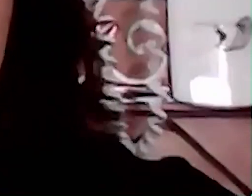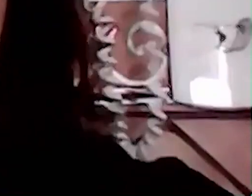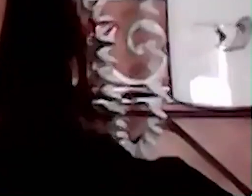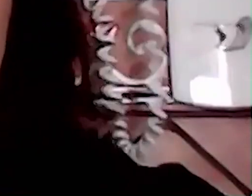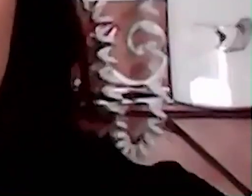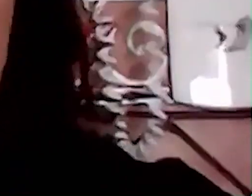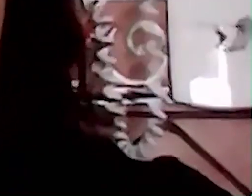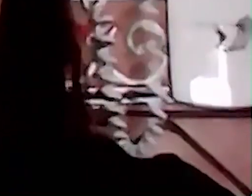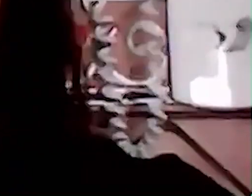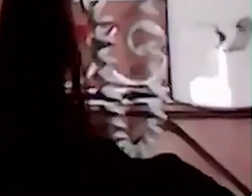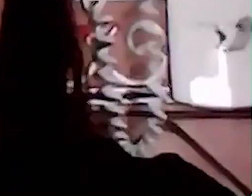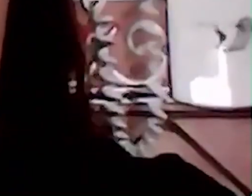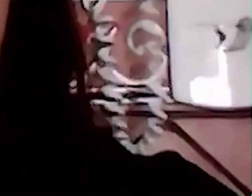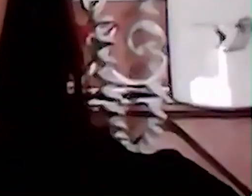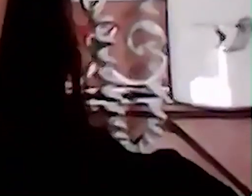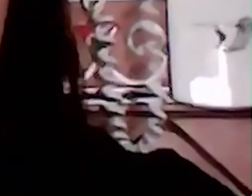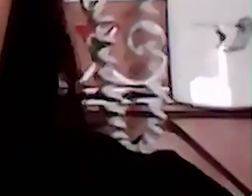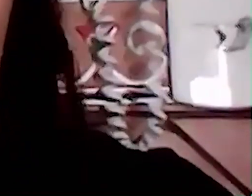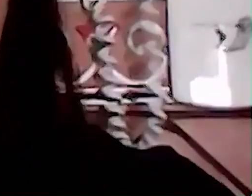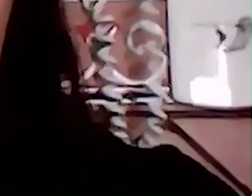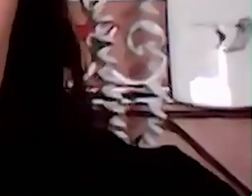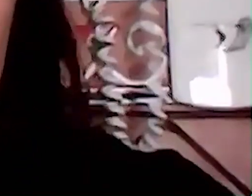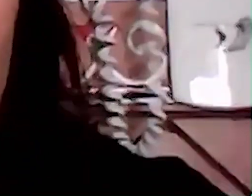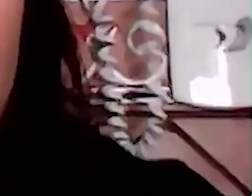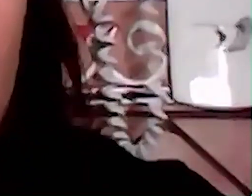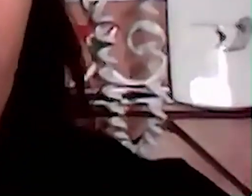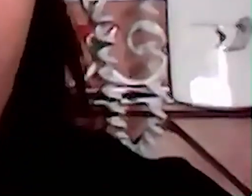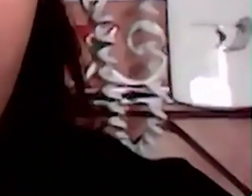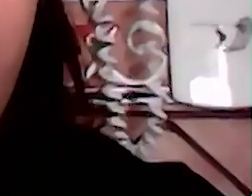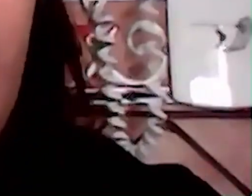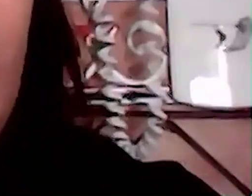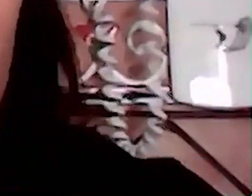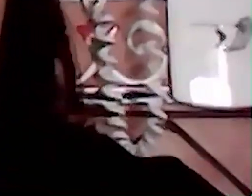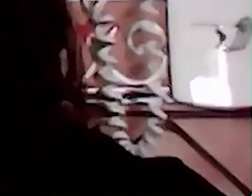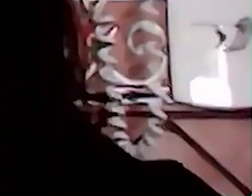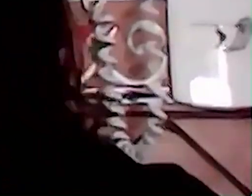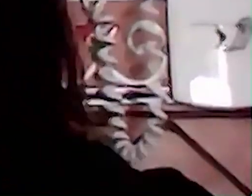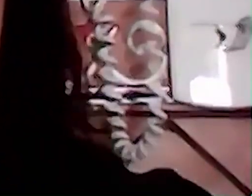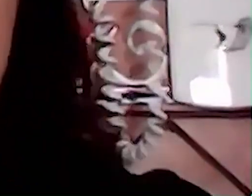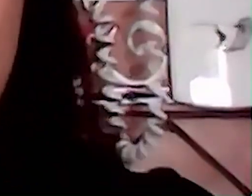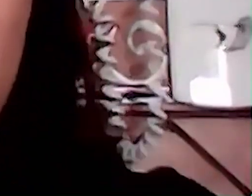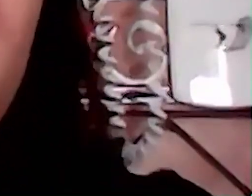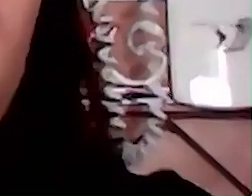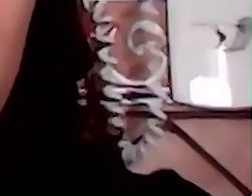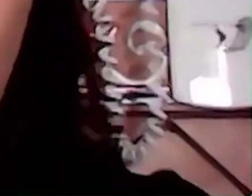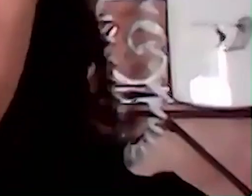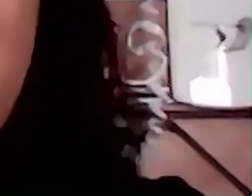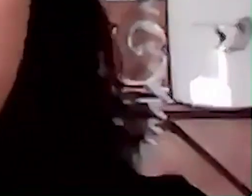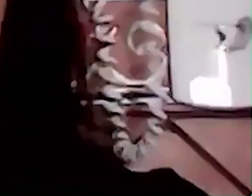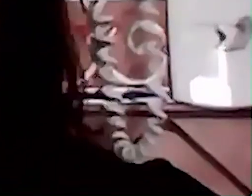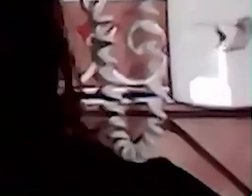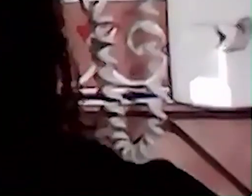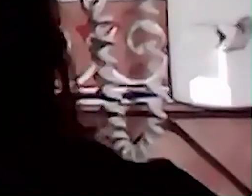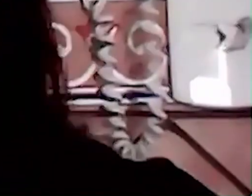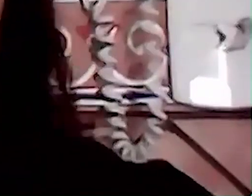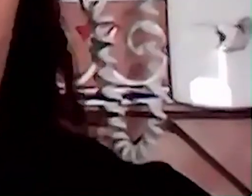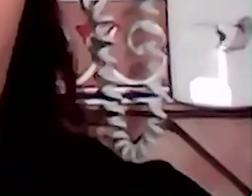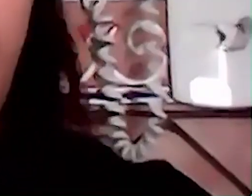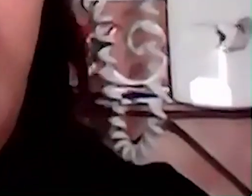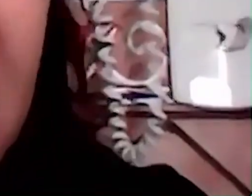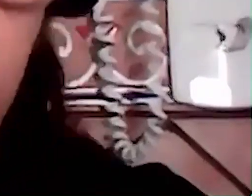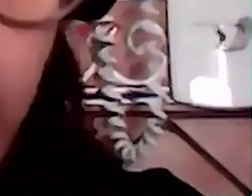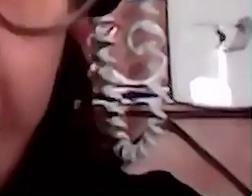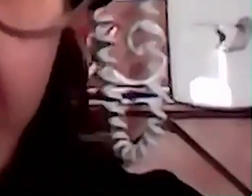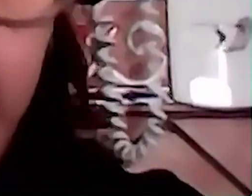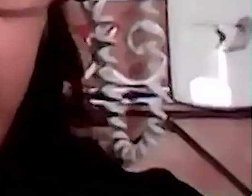alguém da plateia disse que perguntou se tinha influenciado na vida de alguém, eu queria dizer